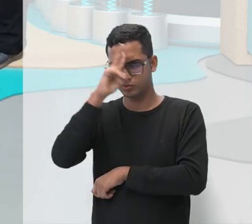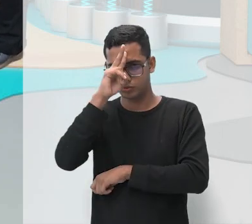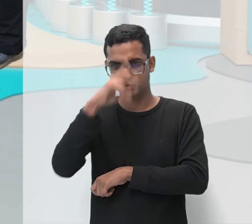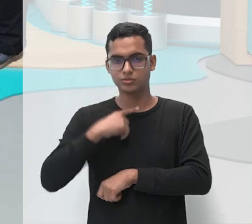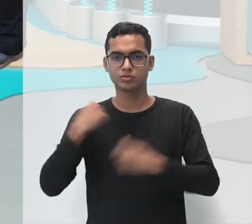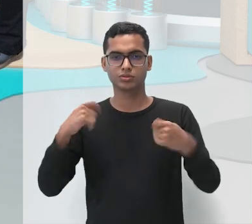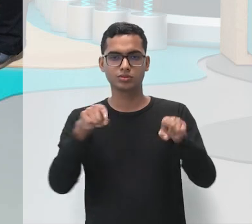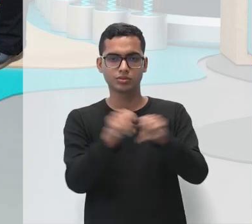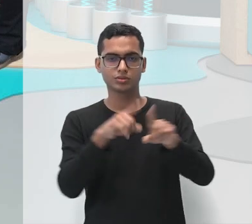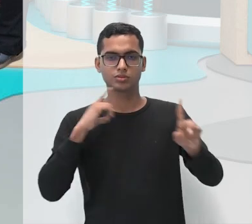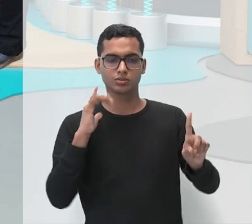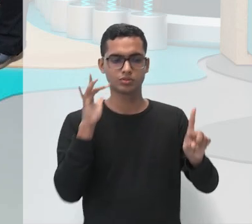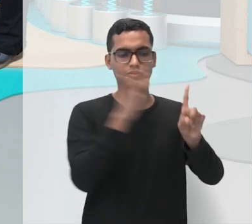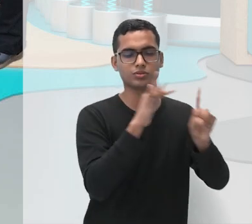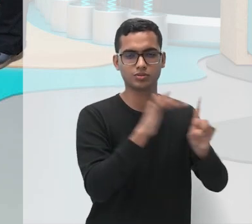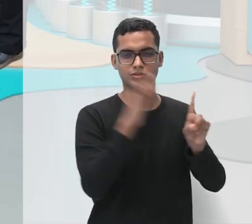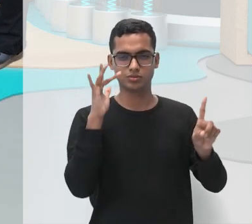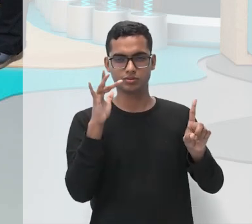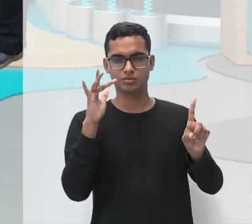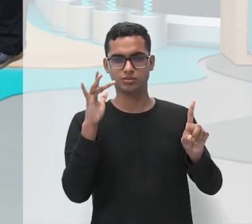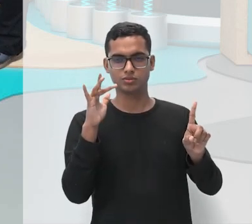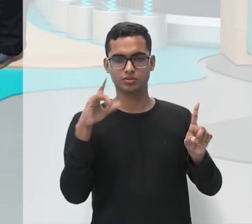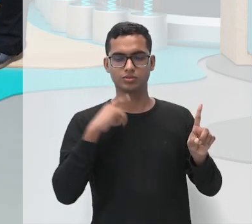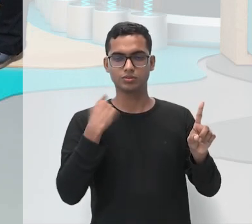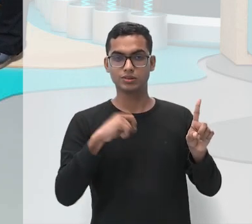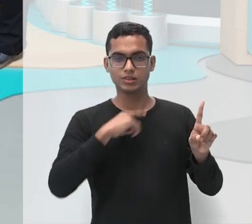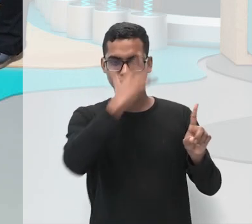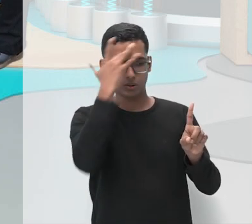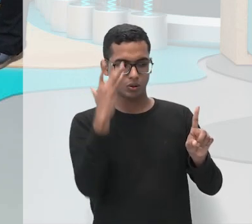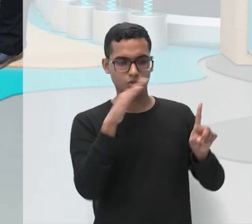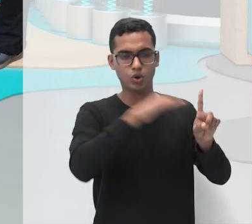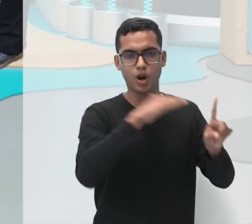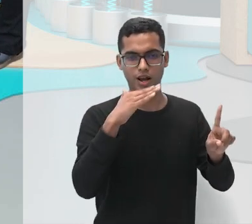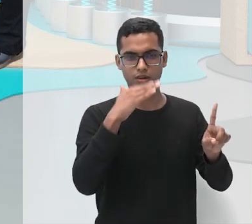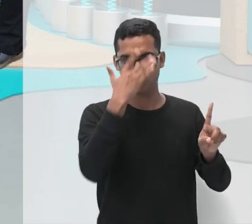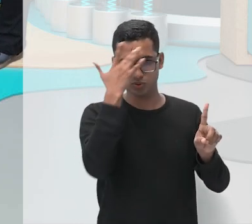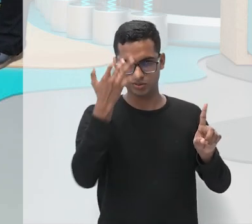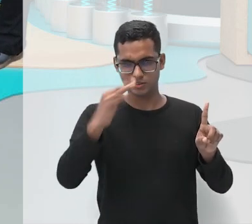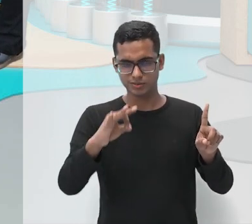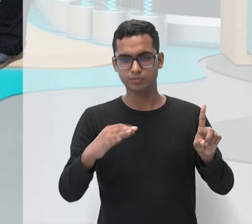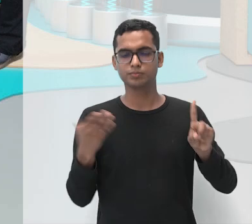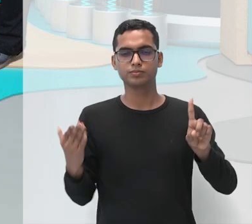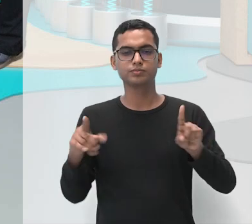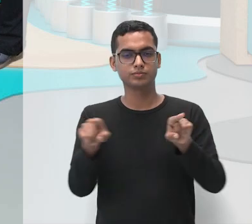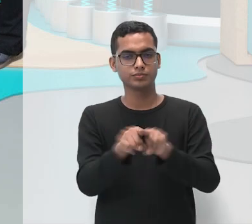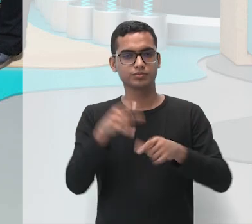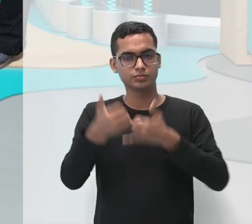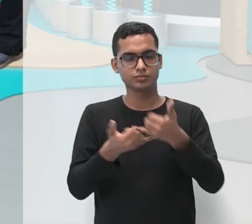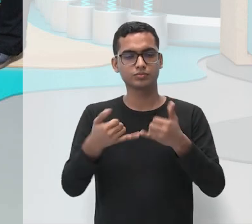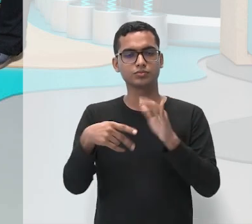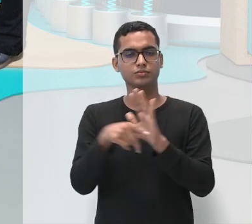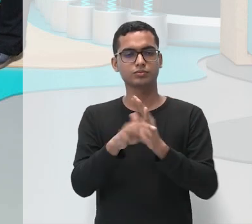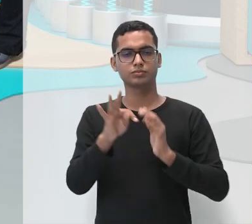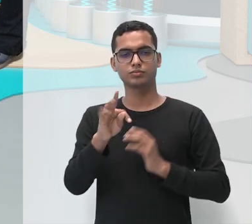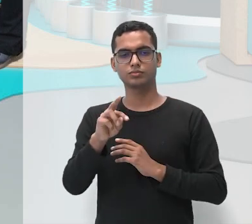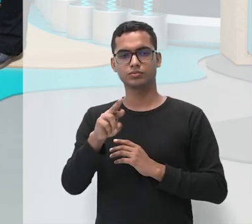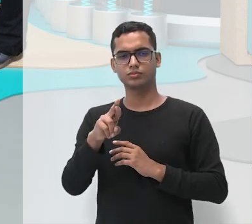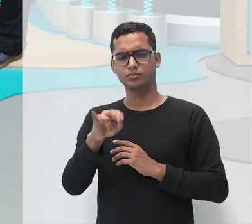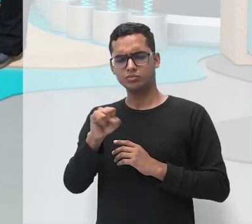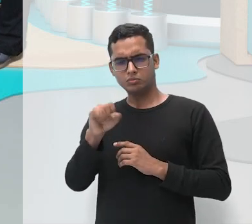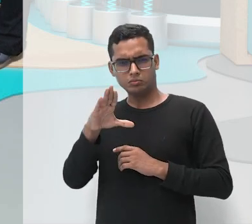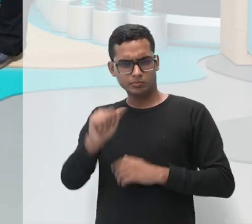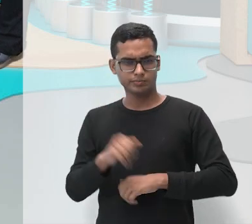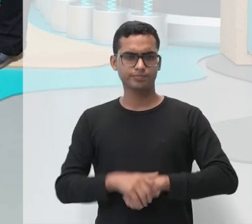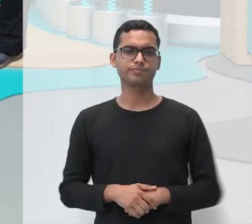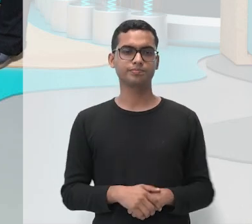fazer? Tocar o teu parceiro, tocar a outra pessoa, tocar o teu adversário? Então, é a brincadeira do trisca, né?